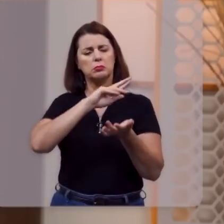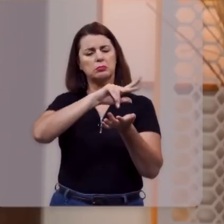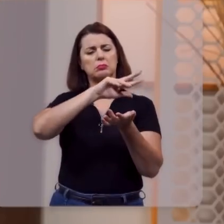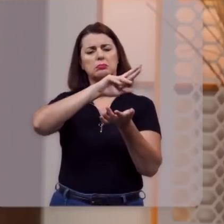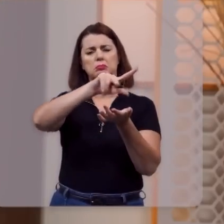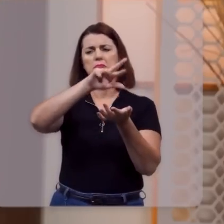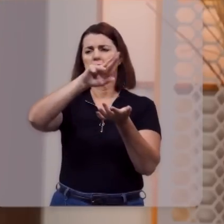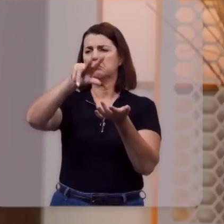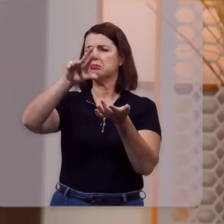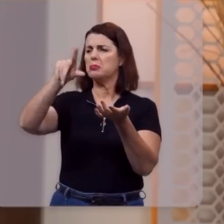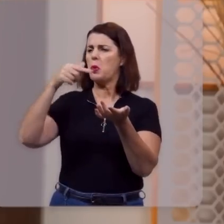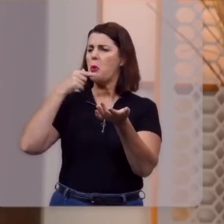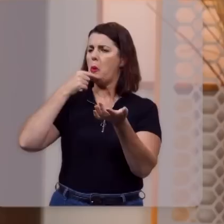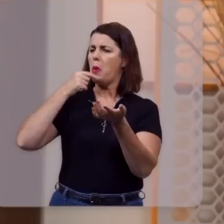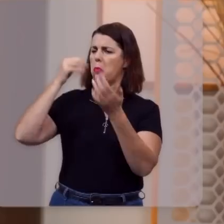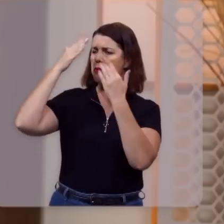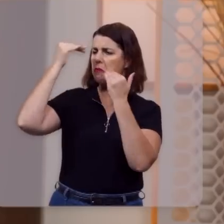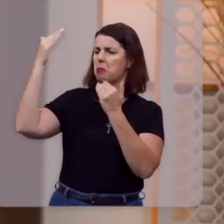Haddon Spurgeon